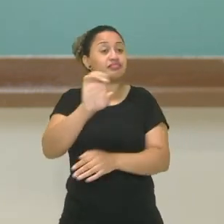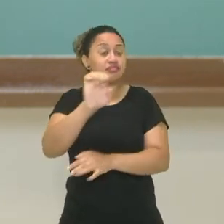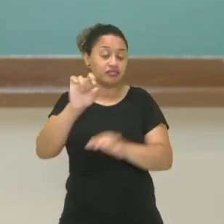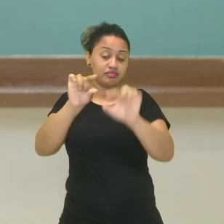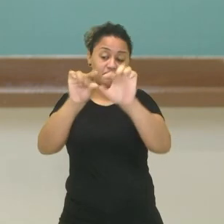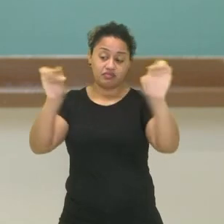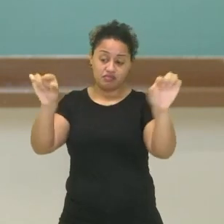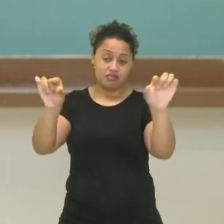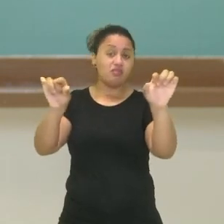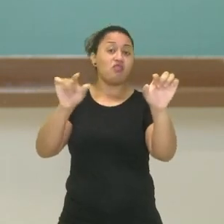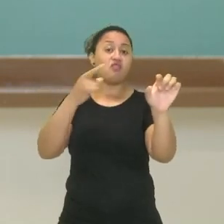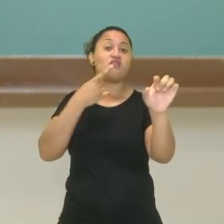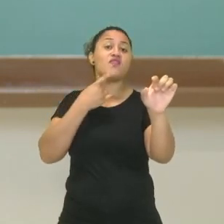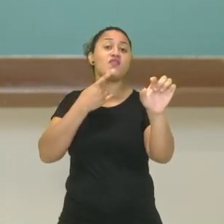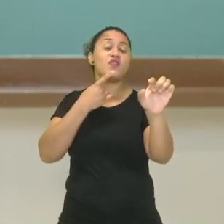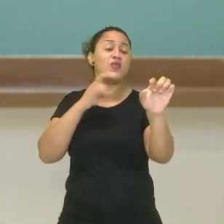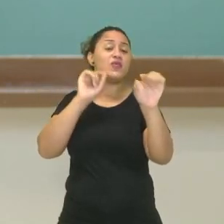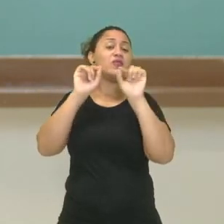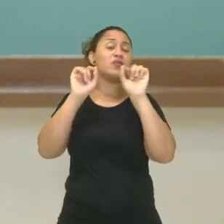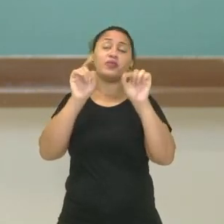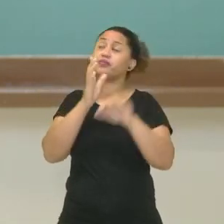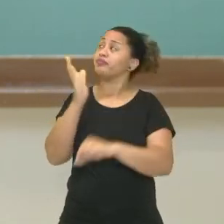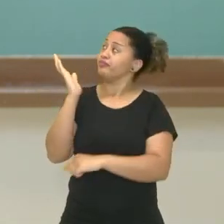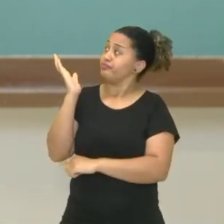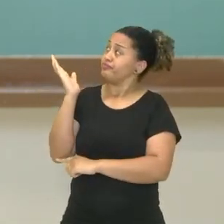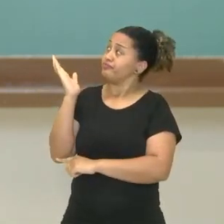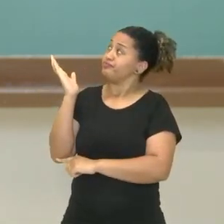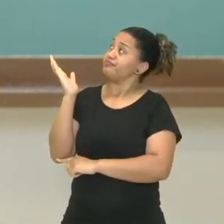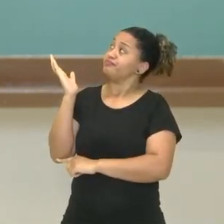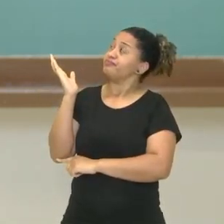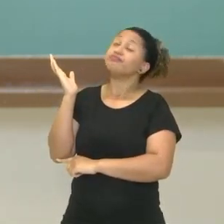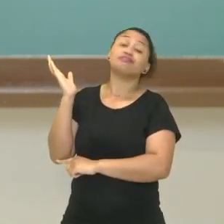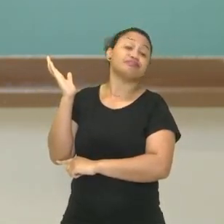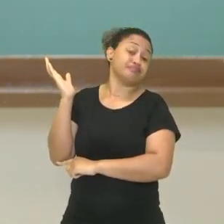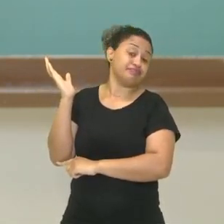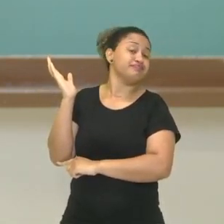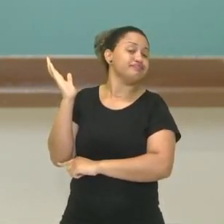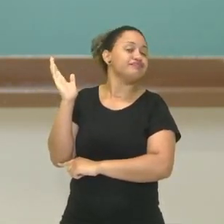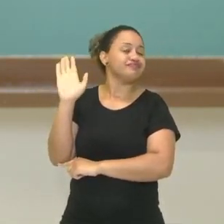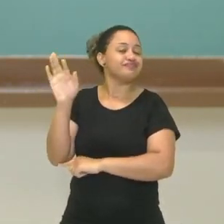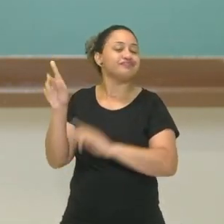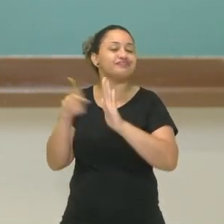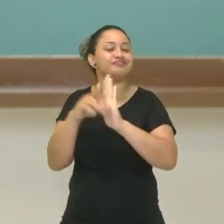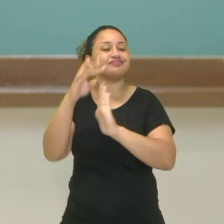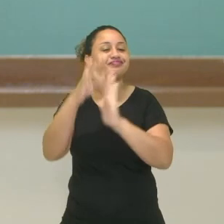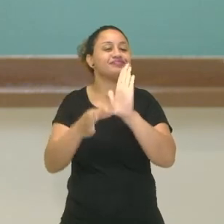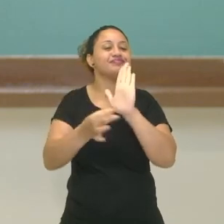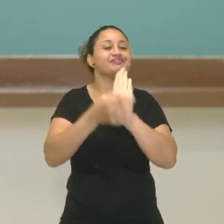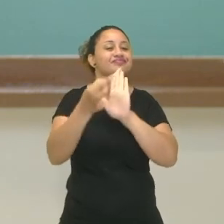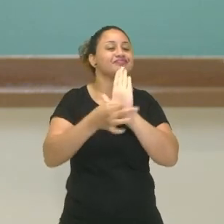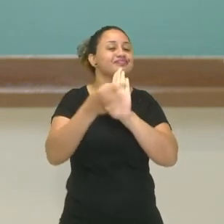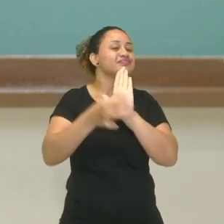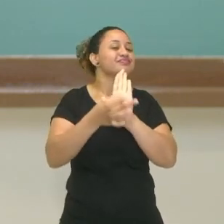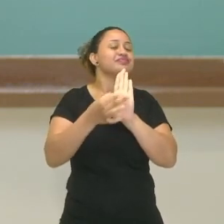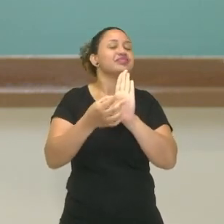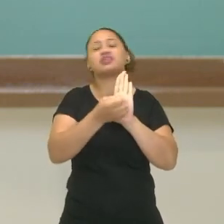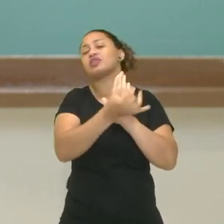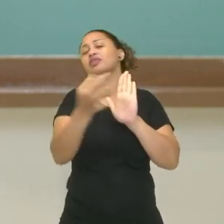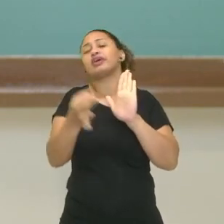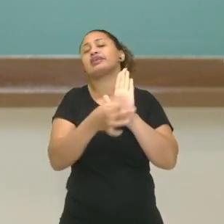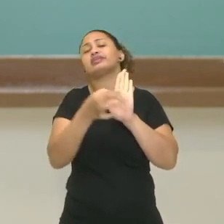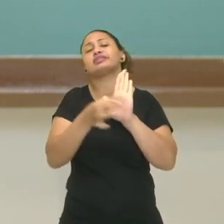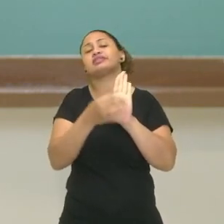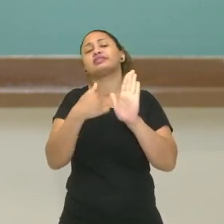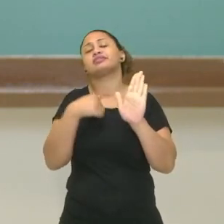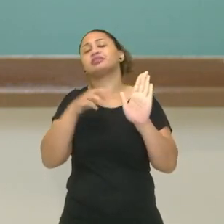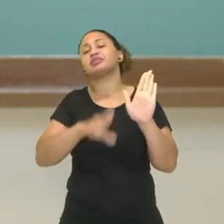aqui, era o objeto da argumentação do editorial analisado. Que argumentos eu usei